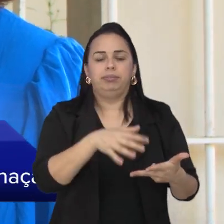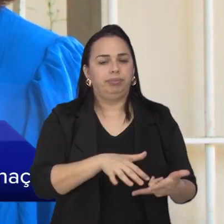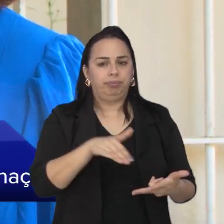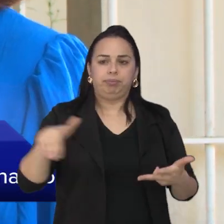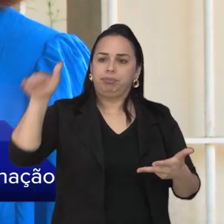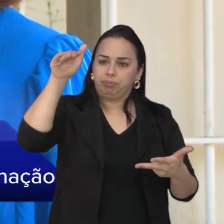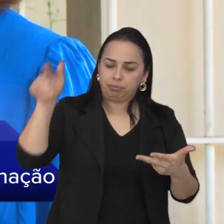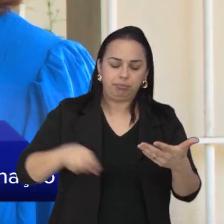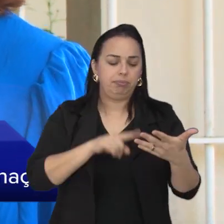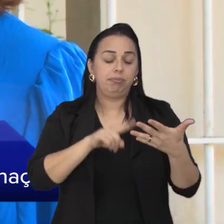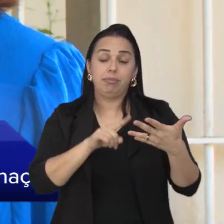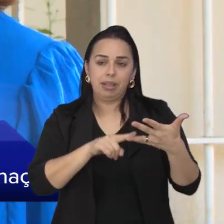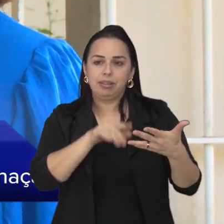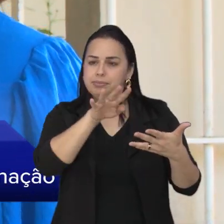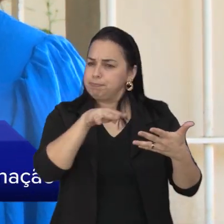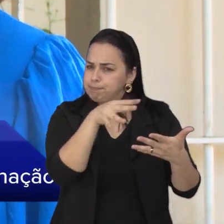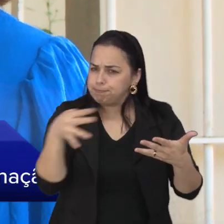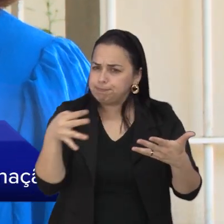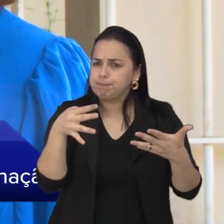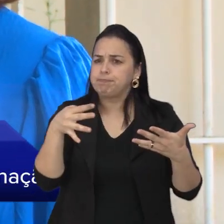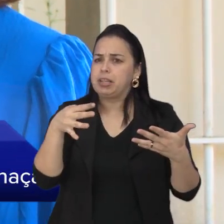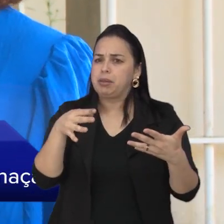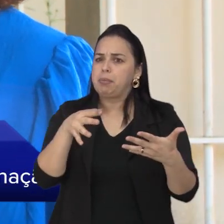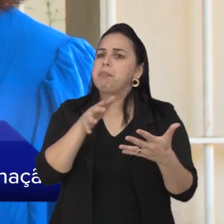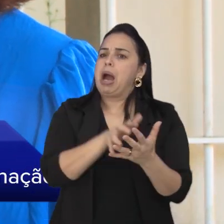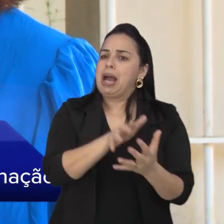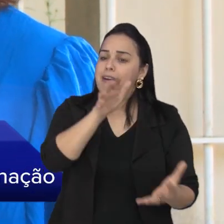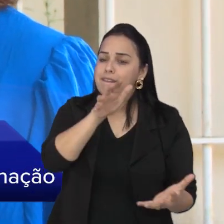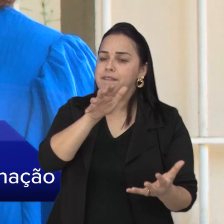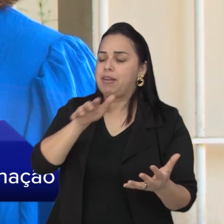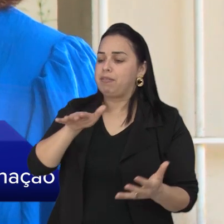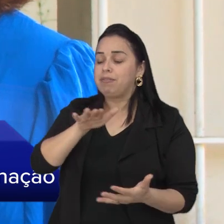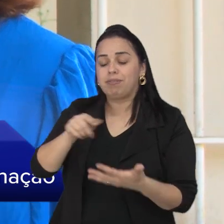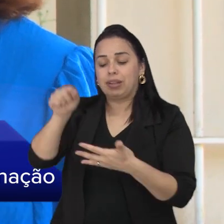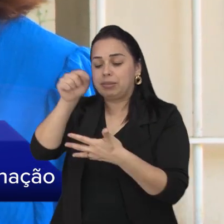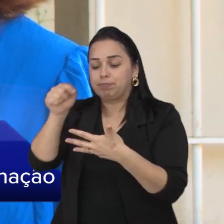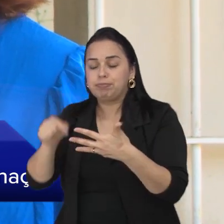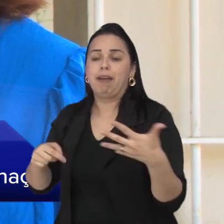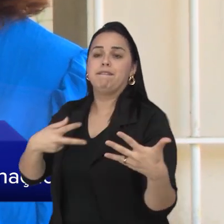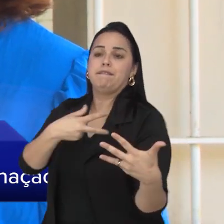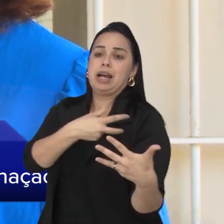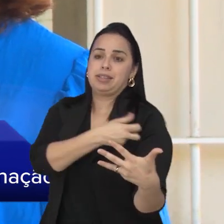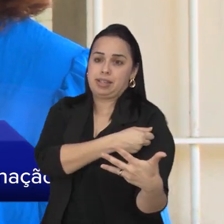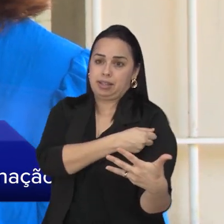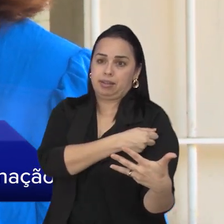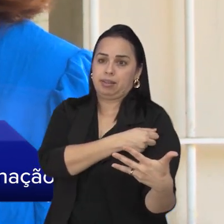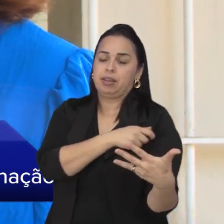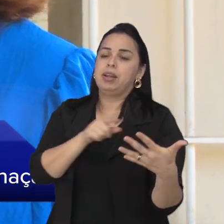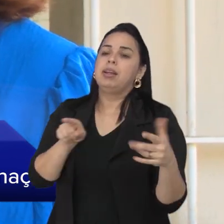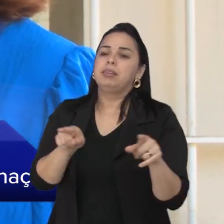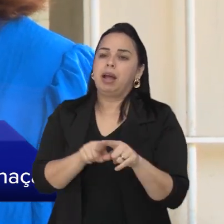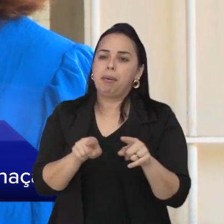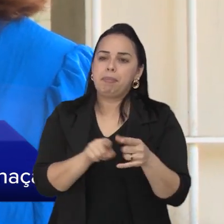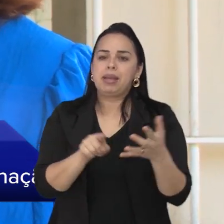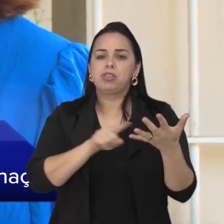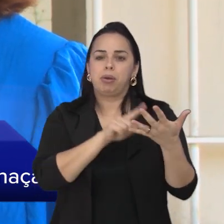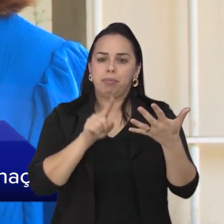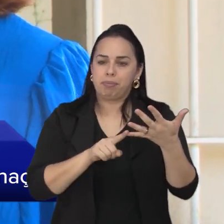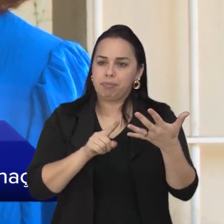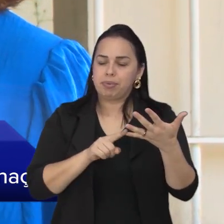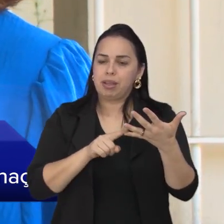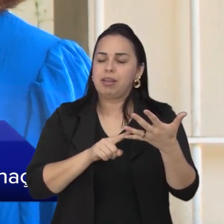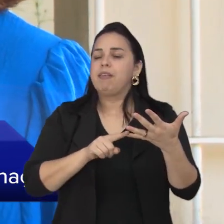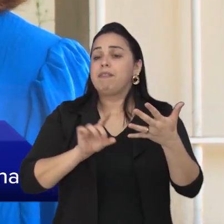população adulta, tem calendário para 60 anos ou mais, tem calendário para gestante e para pessoas que, por exemplo, que a gente chama de centros de referência